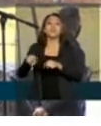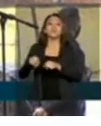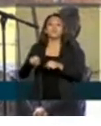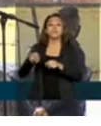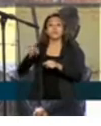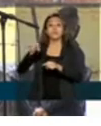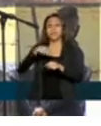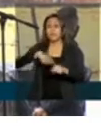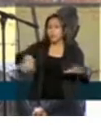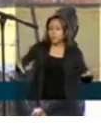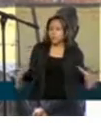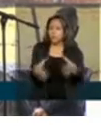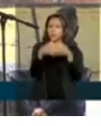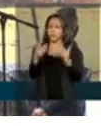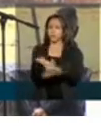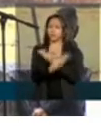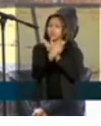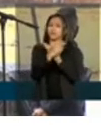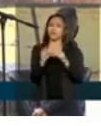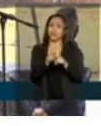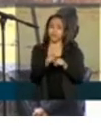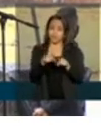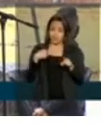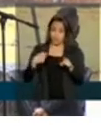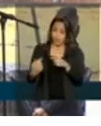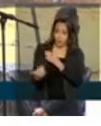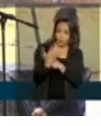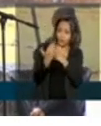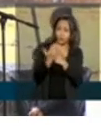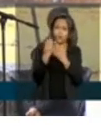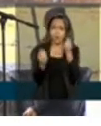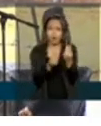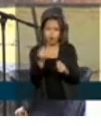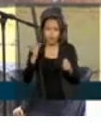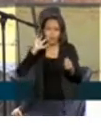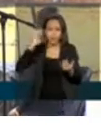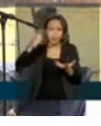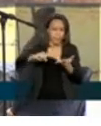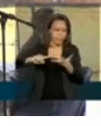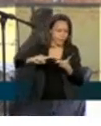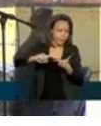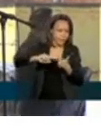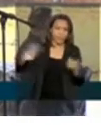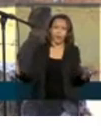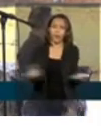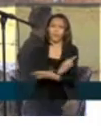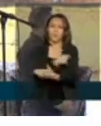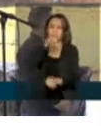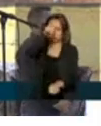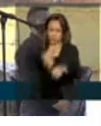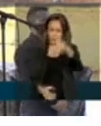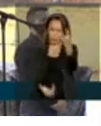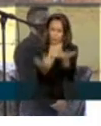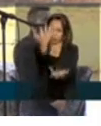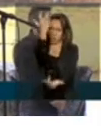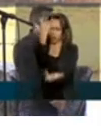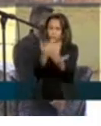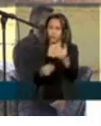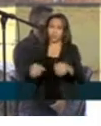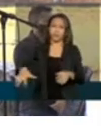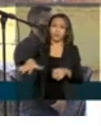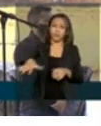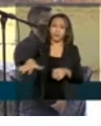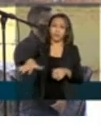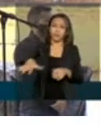nós debelarmos aí os focos e principalmente atacarmos essas questões dos incêndios aqui no Pantanal. Mas dizer,